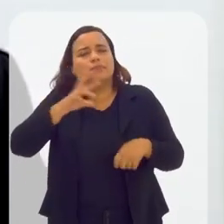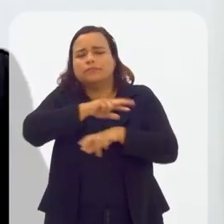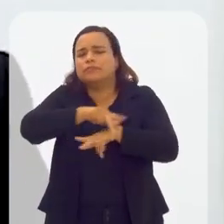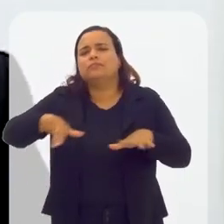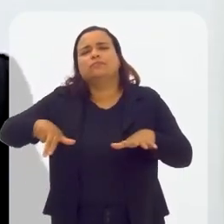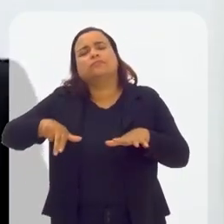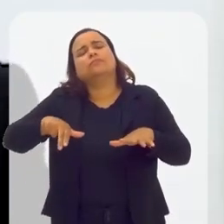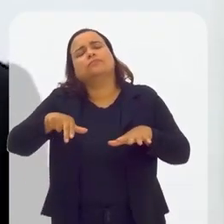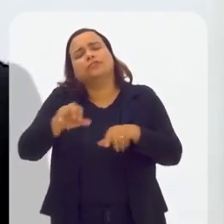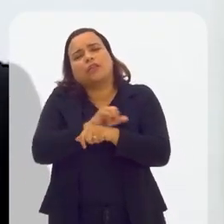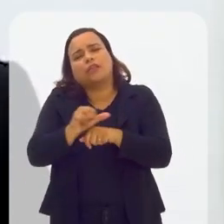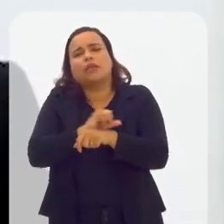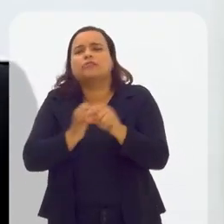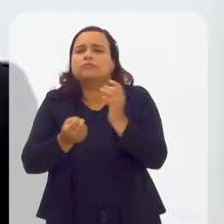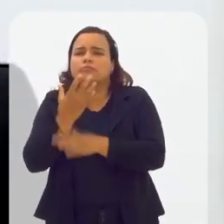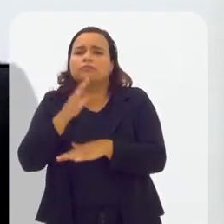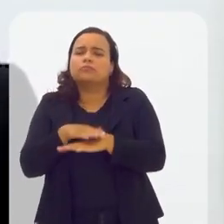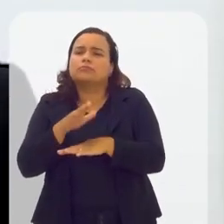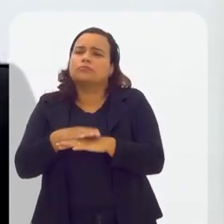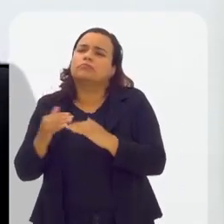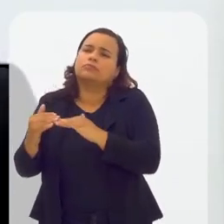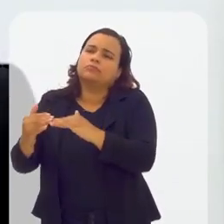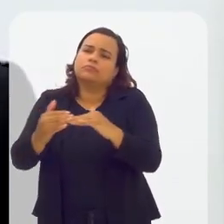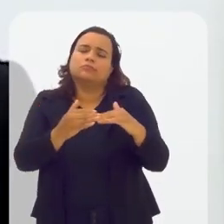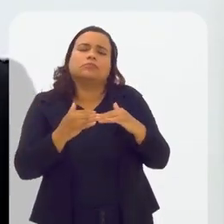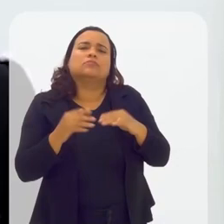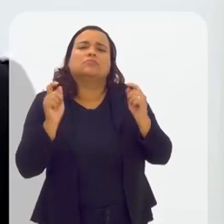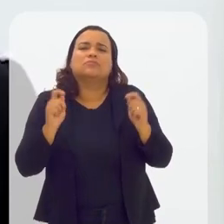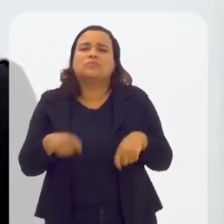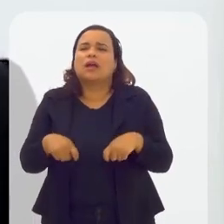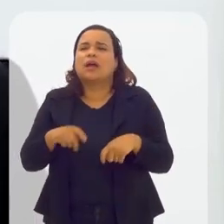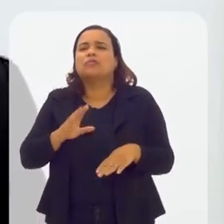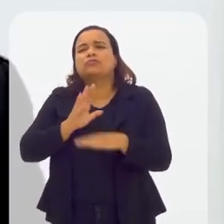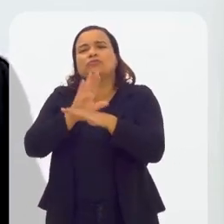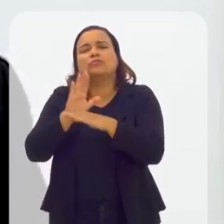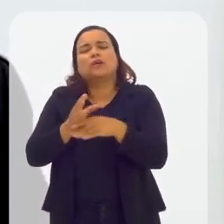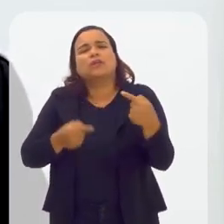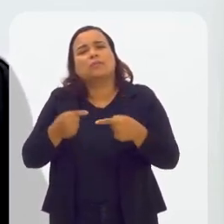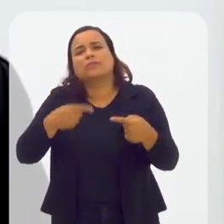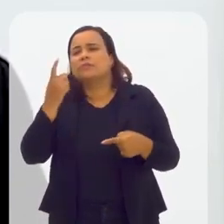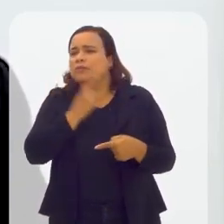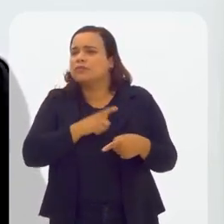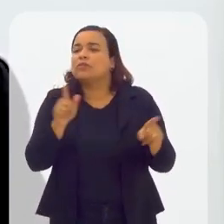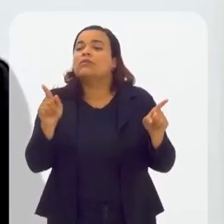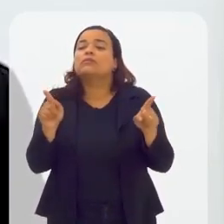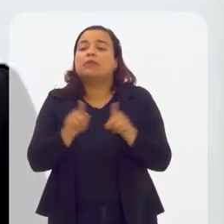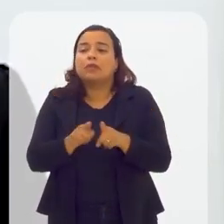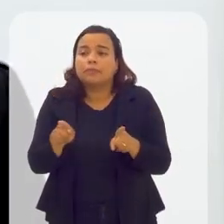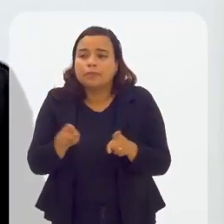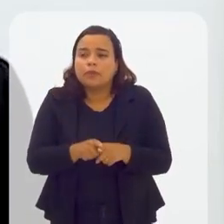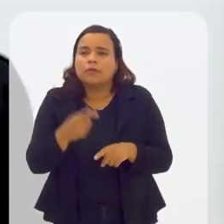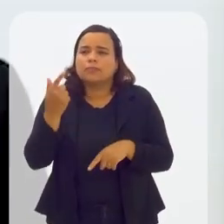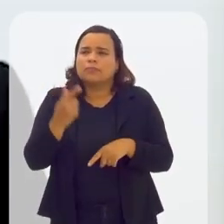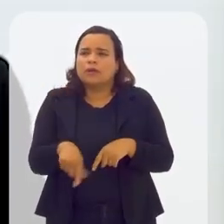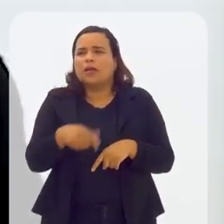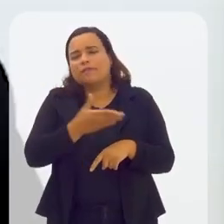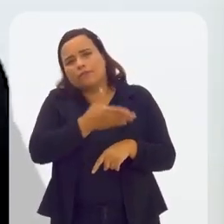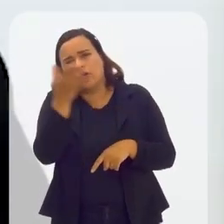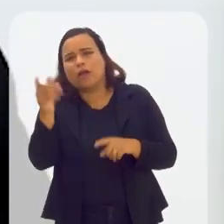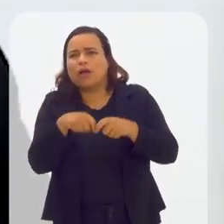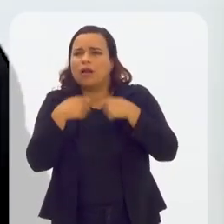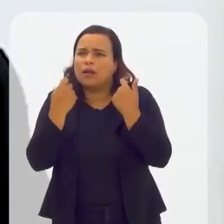focar e termos uma estratégia comum, e é isso, que englobe essa situação, possa ser debatido. Acho que, inclusive,